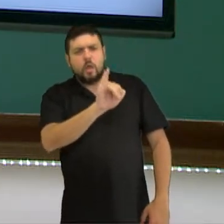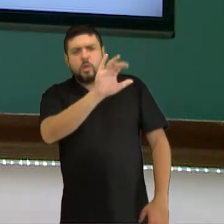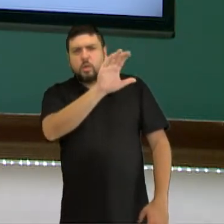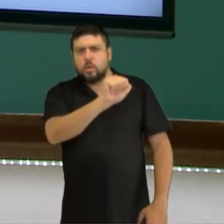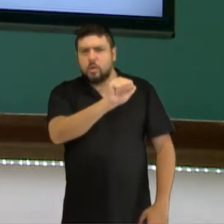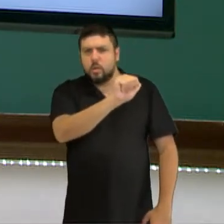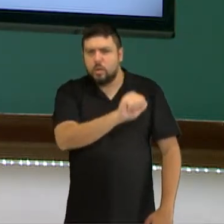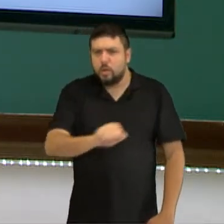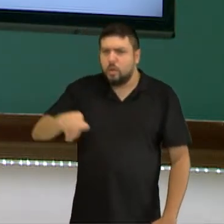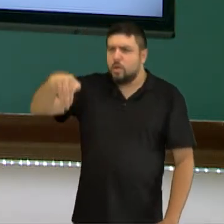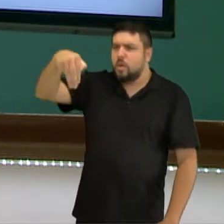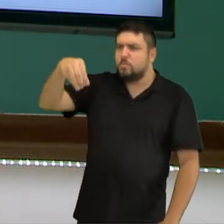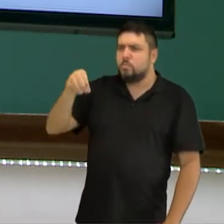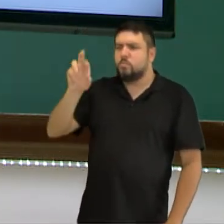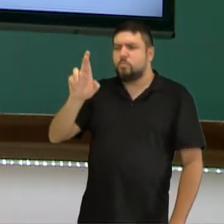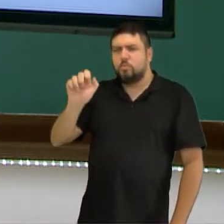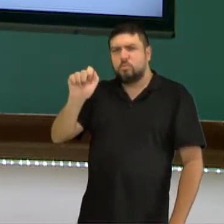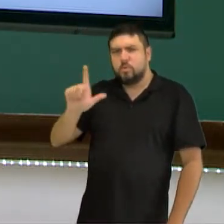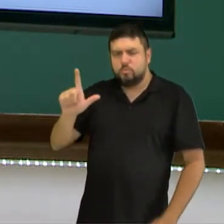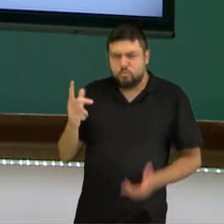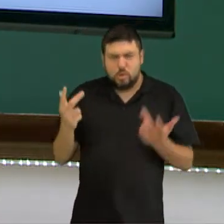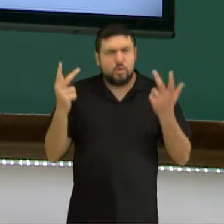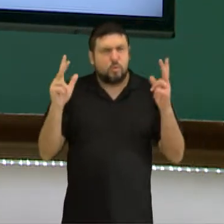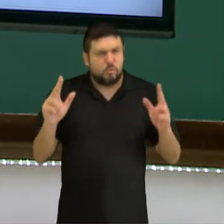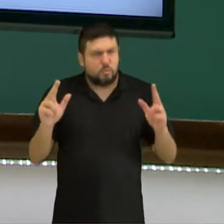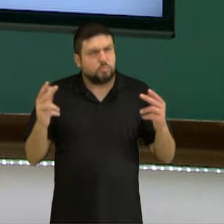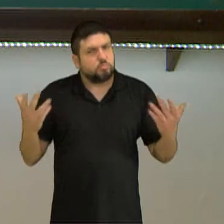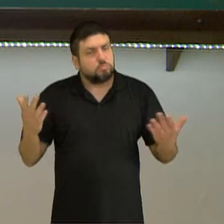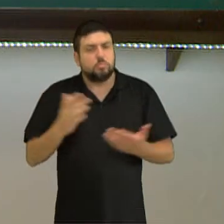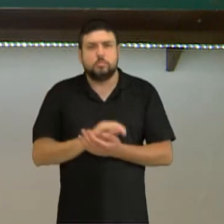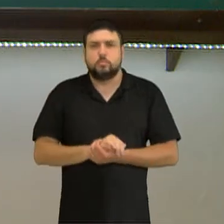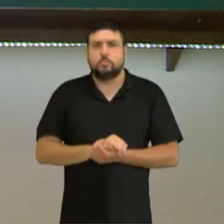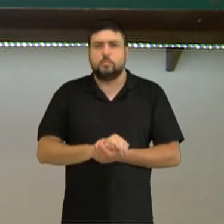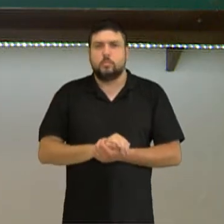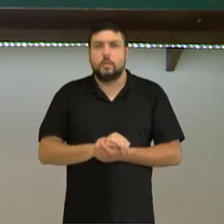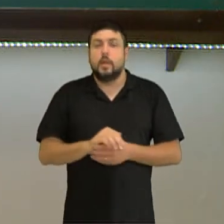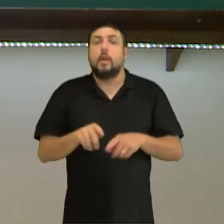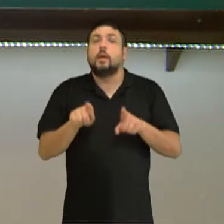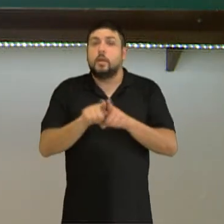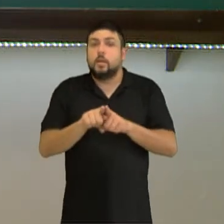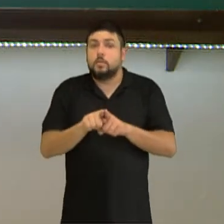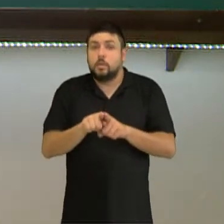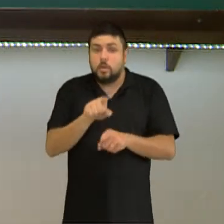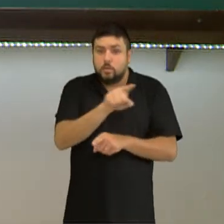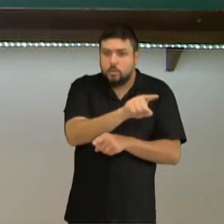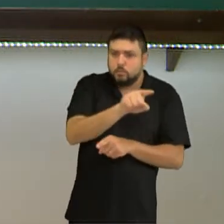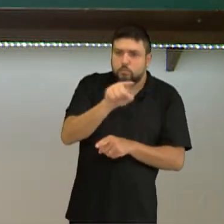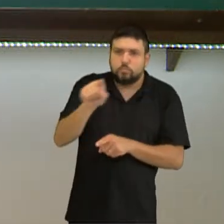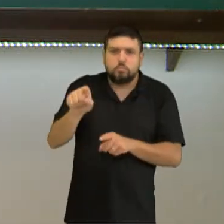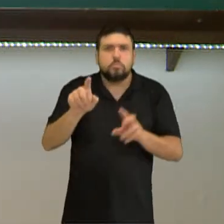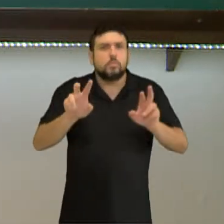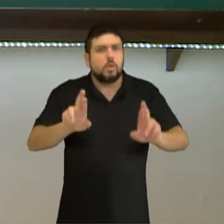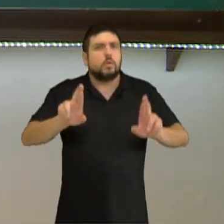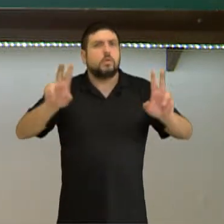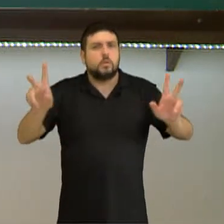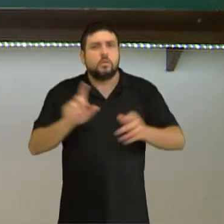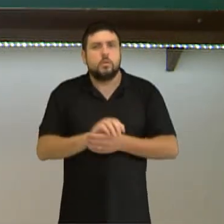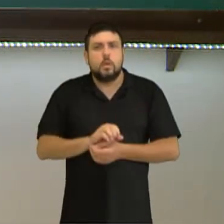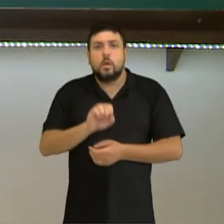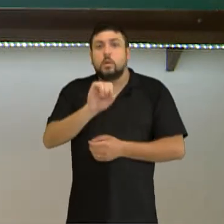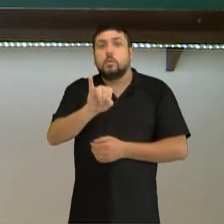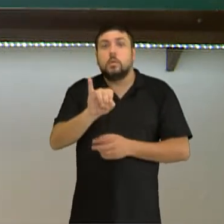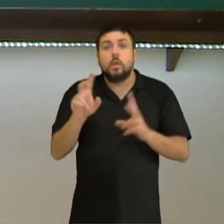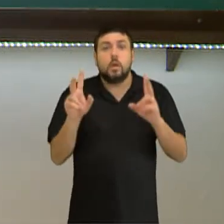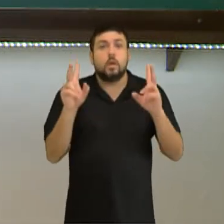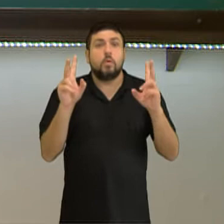de moral? A gente vai ver isso um pouco. E ainda, quais são as diferenças entre elas e você vai perceber se elas são iguais ou